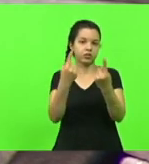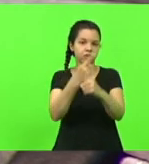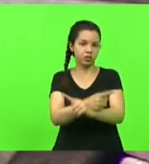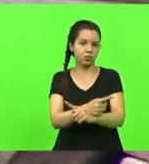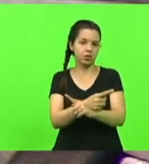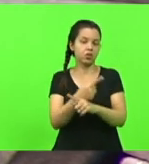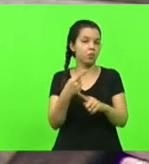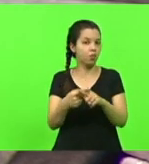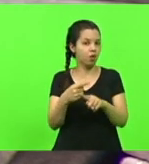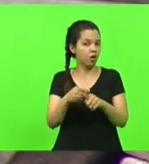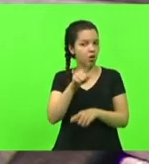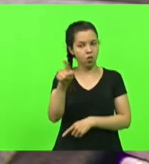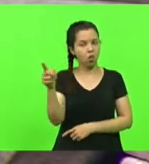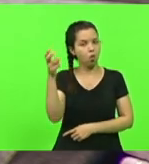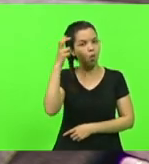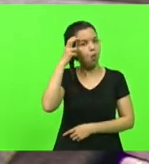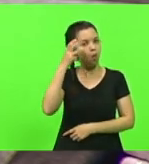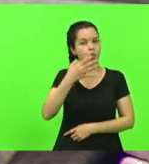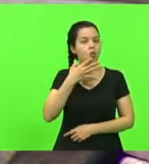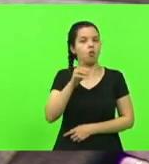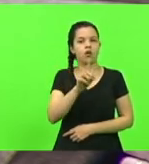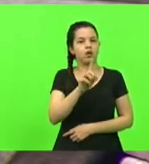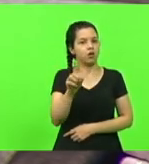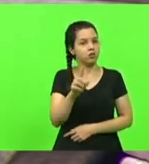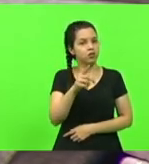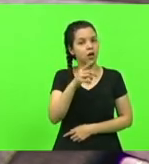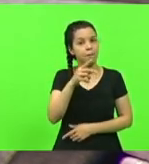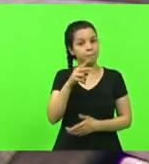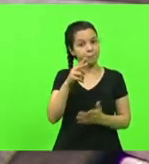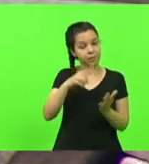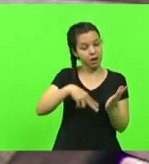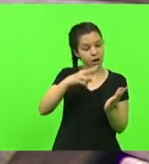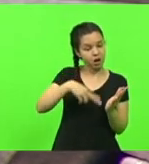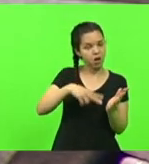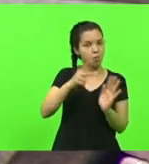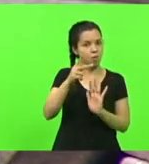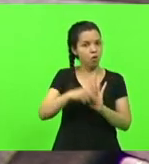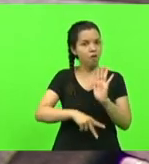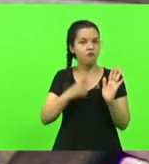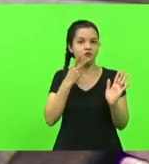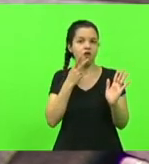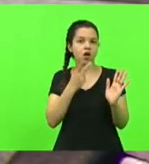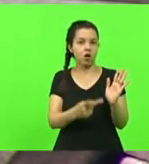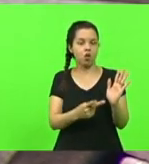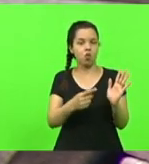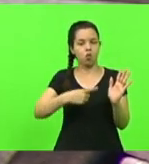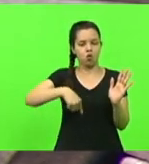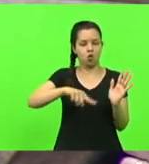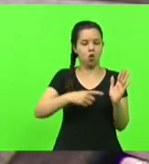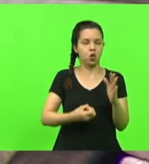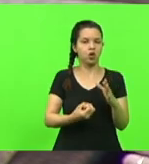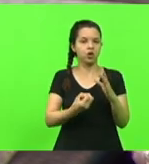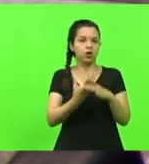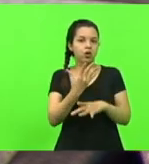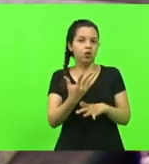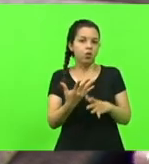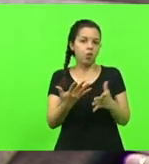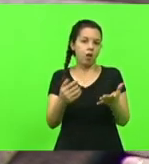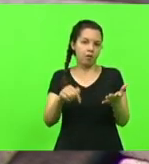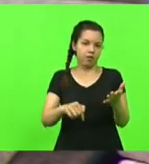falta de conhecimento, por falta de as pessoas terem lido o projeto, dizendo que nós estávamos aqui criando com esse projeto